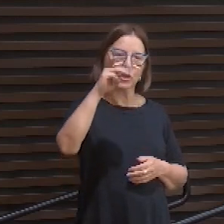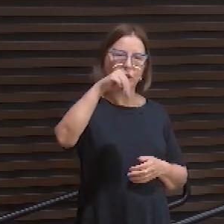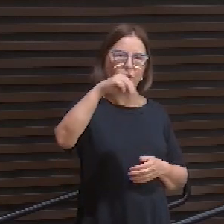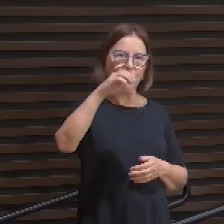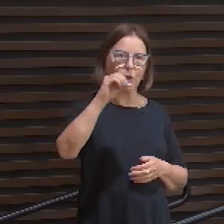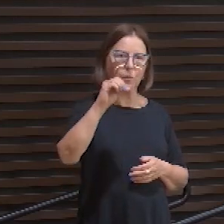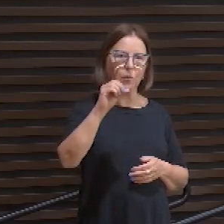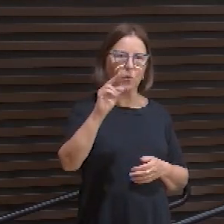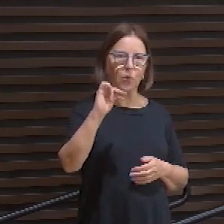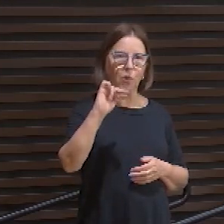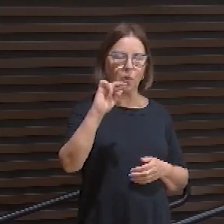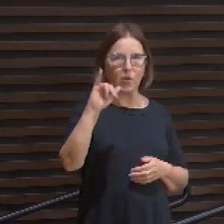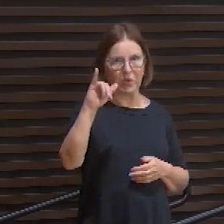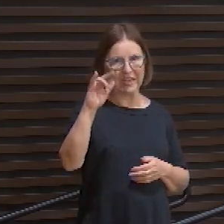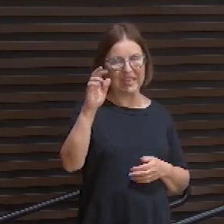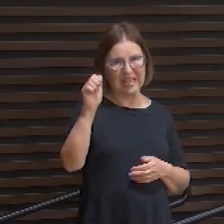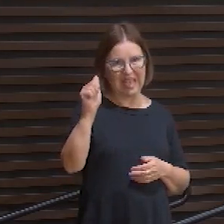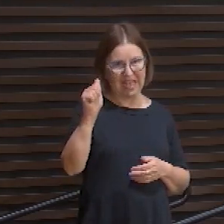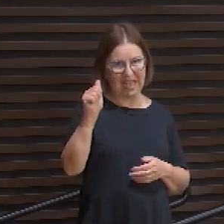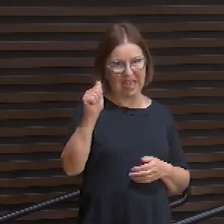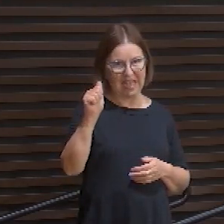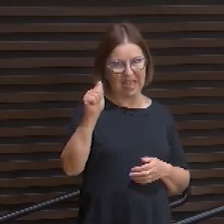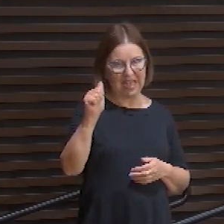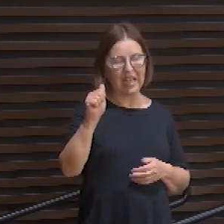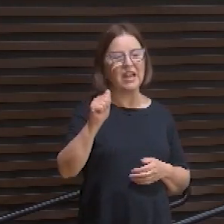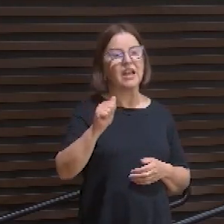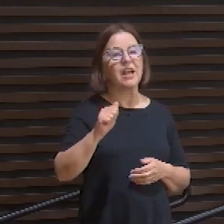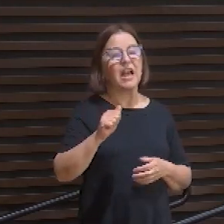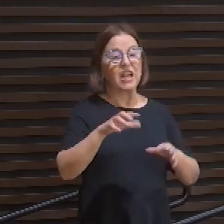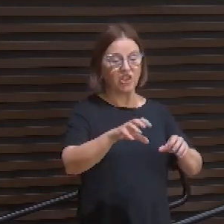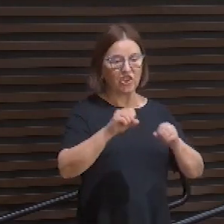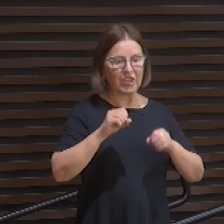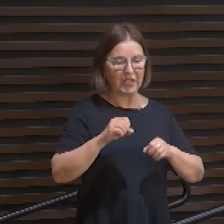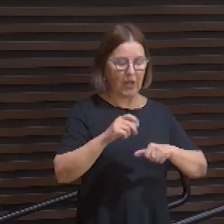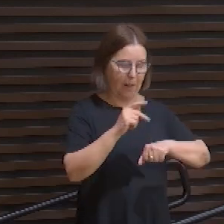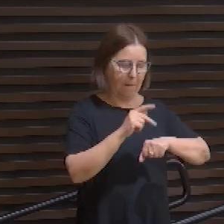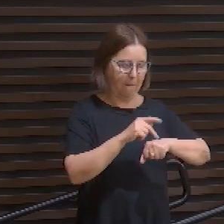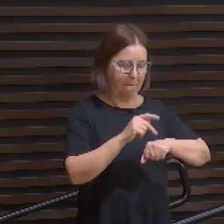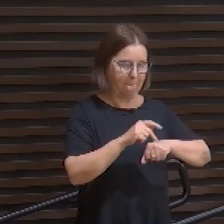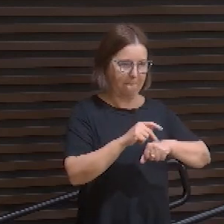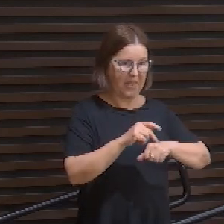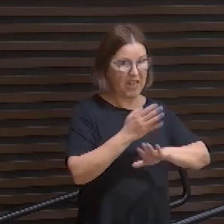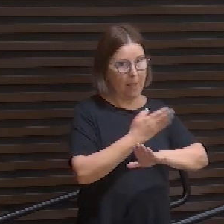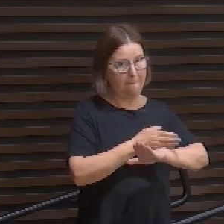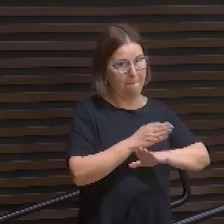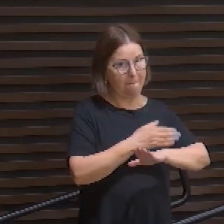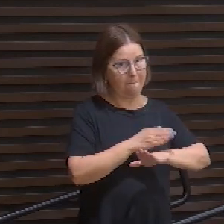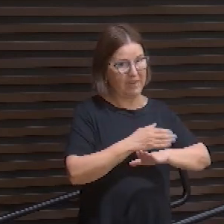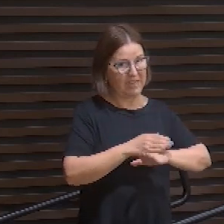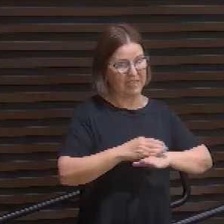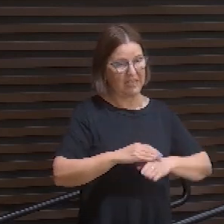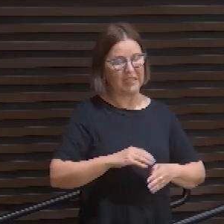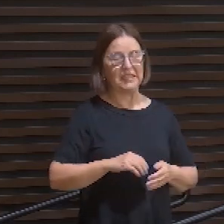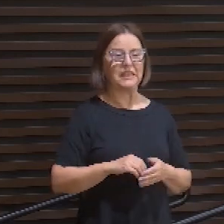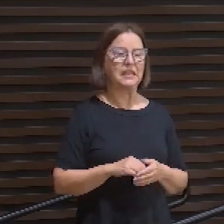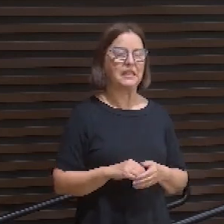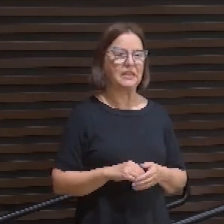as pedras de mármore, pedras brancas. Quem já foi em Jerusalém vê que